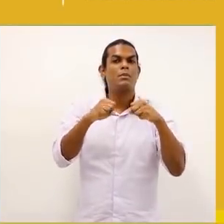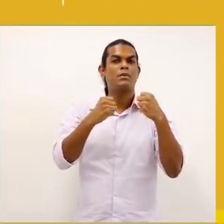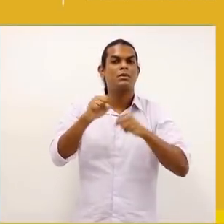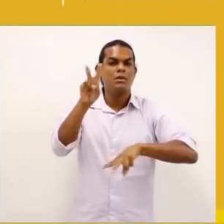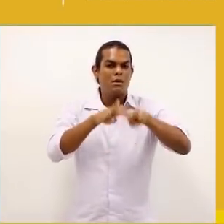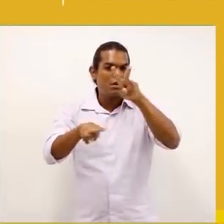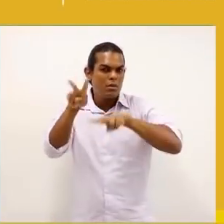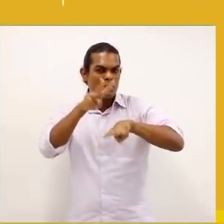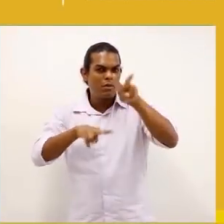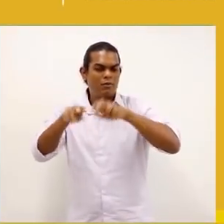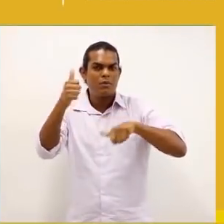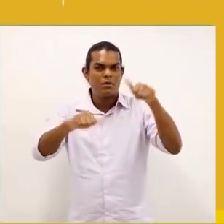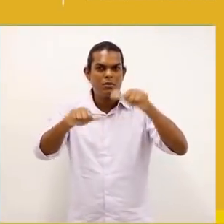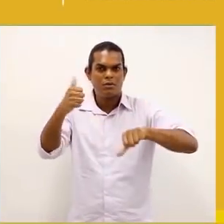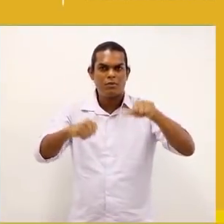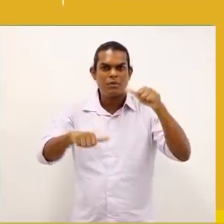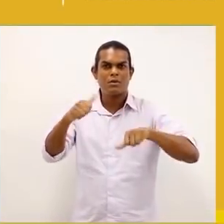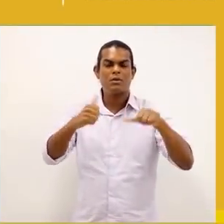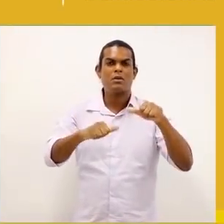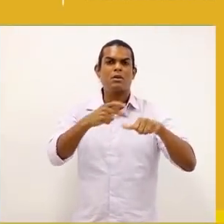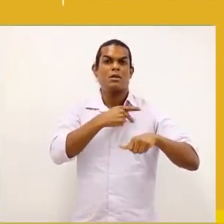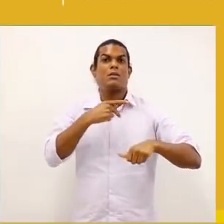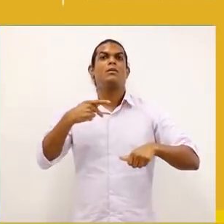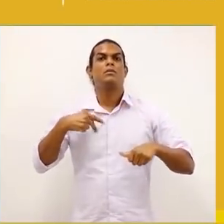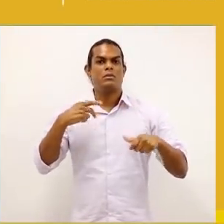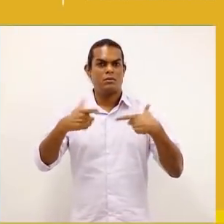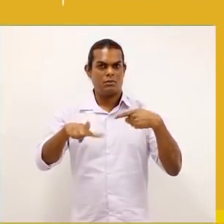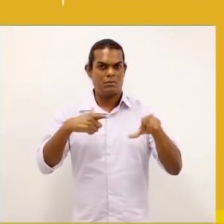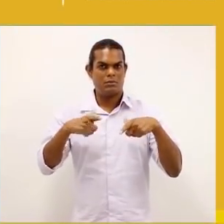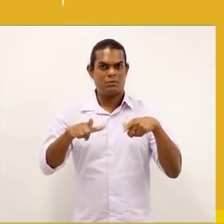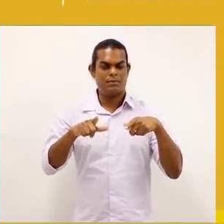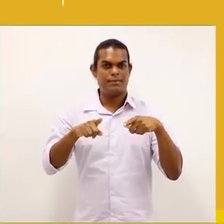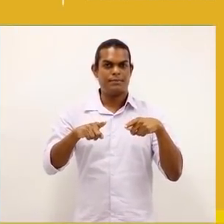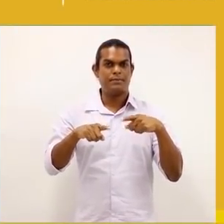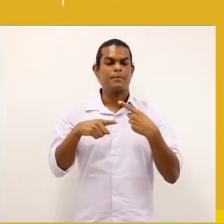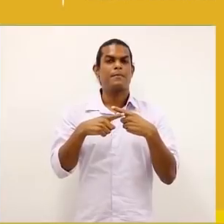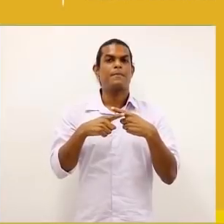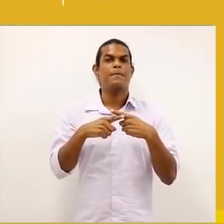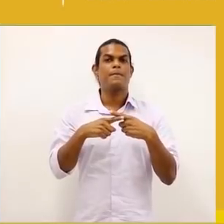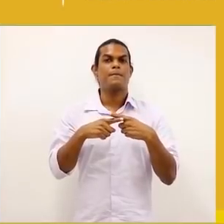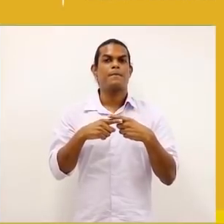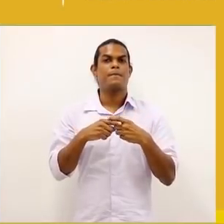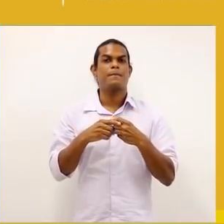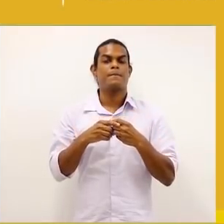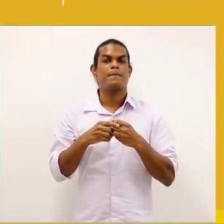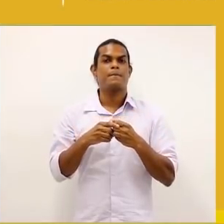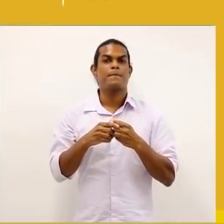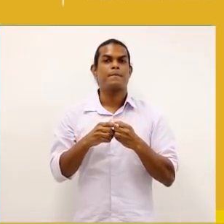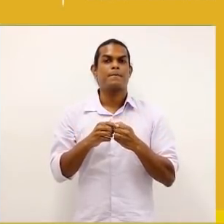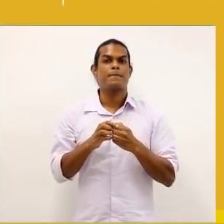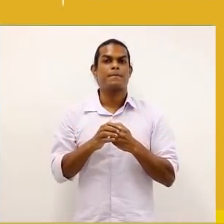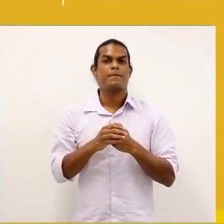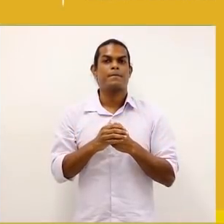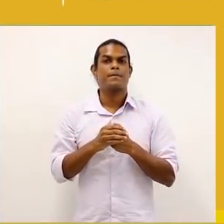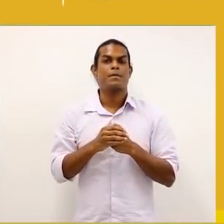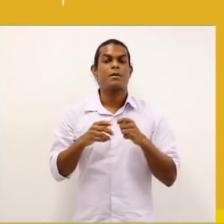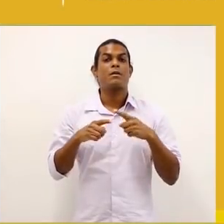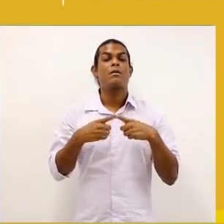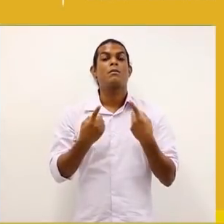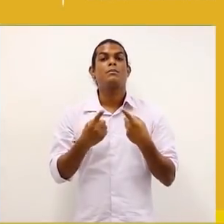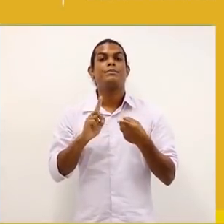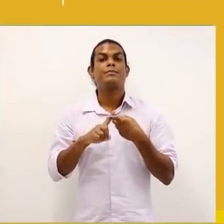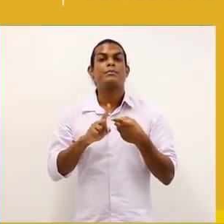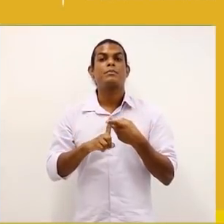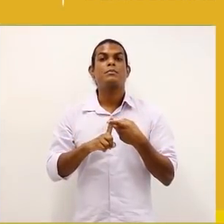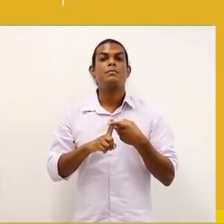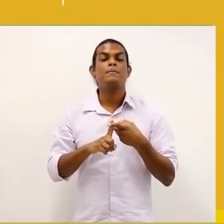saúde e então admitir. Mas durante a execução do trabalho existem outras situações que pode ser exigido o exame. Por exemplo,